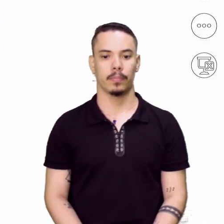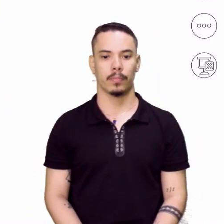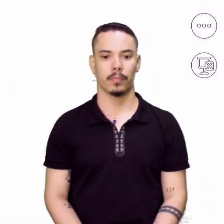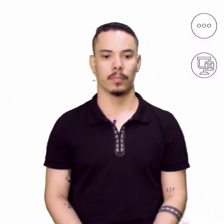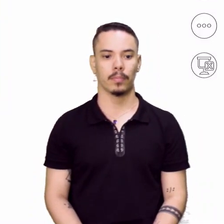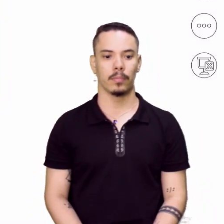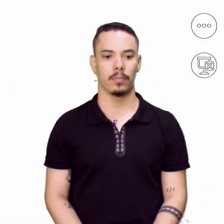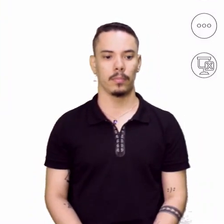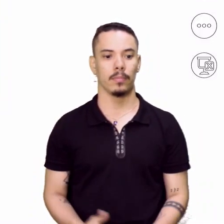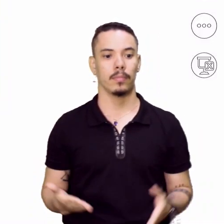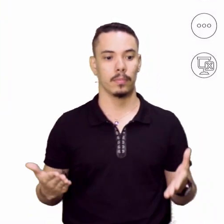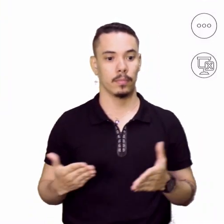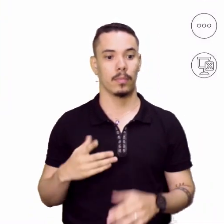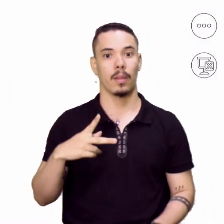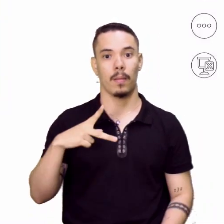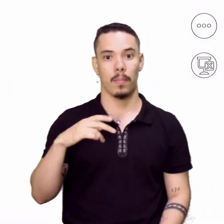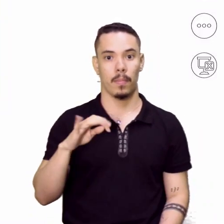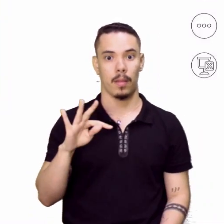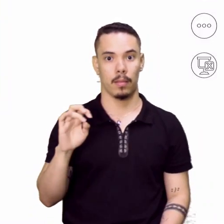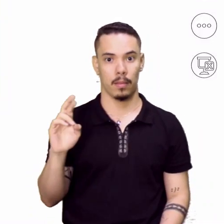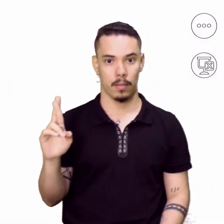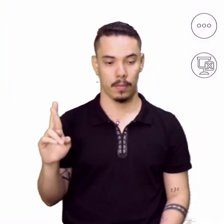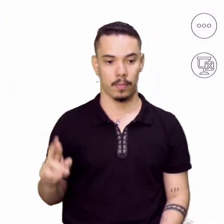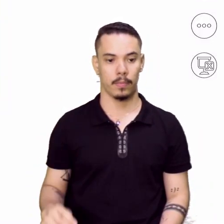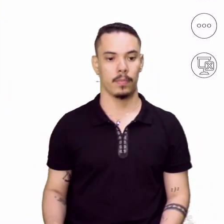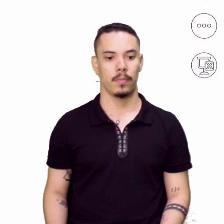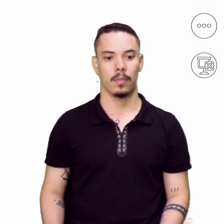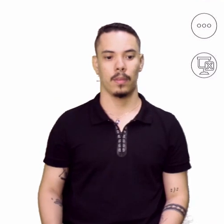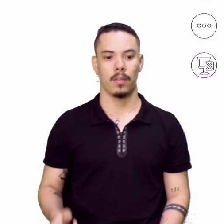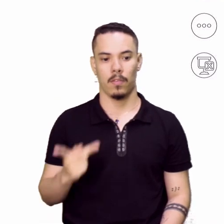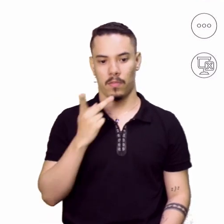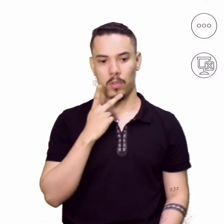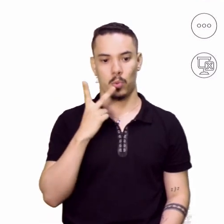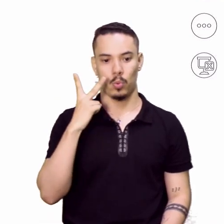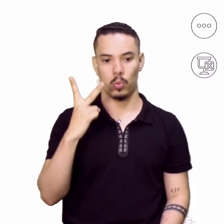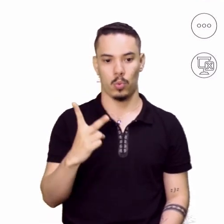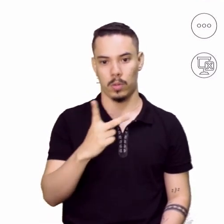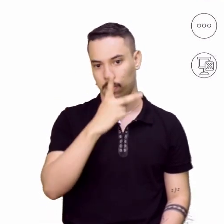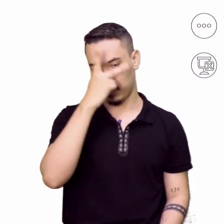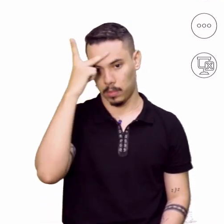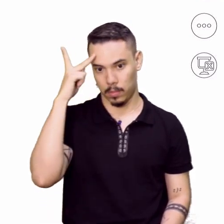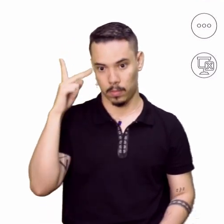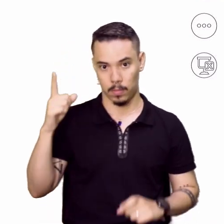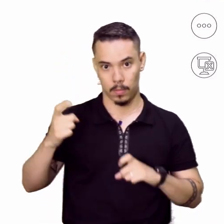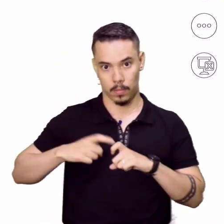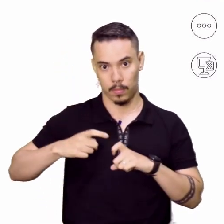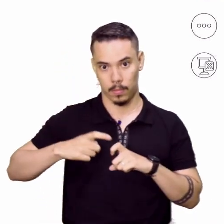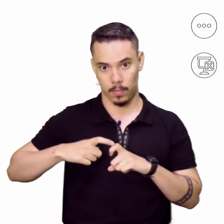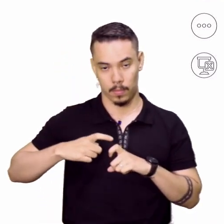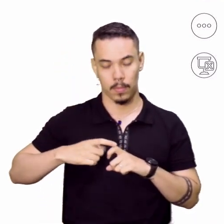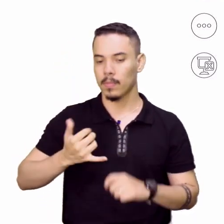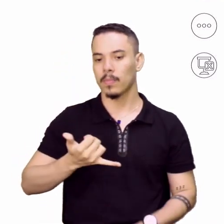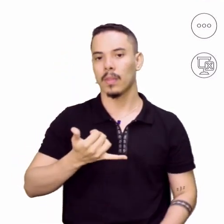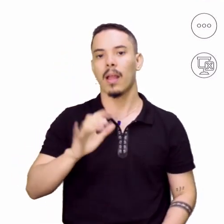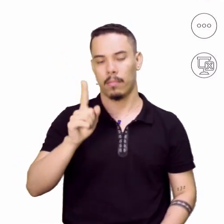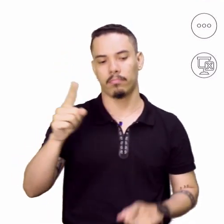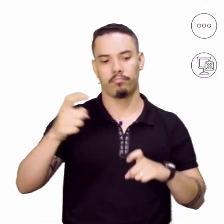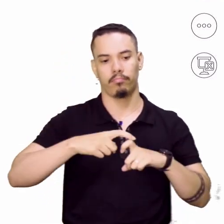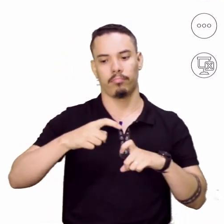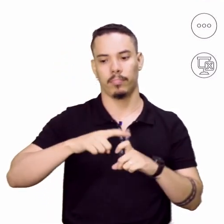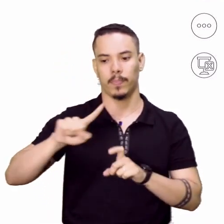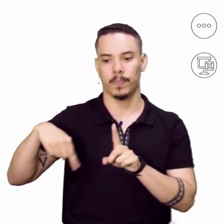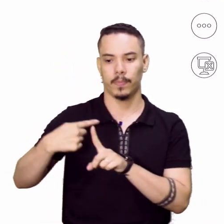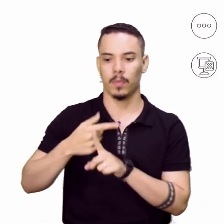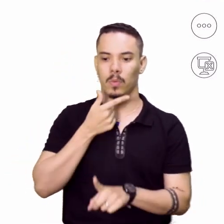o Peter você percebe que você vai ter aí duas pessoas o Doctor e o Peter cada um vai